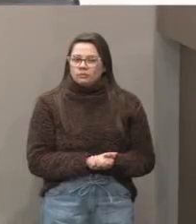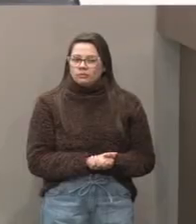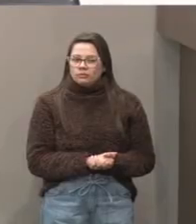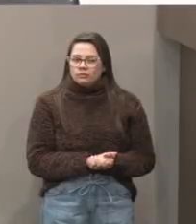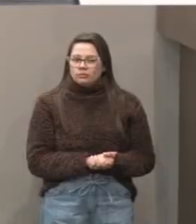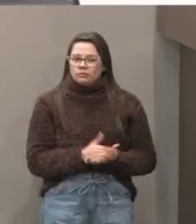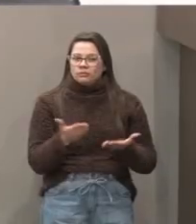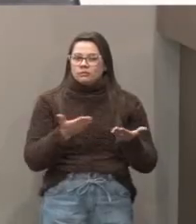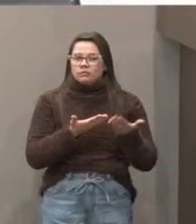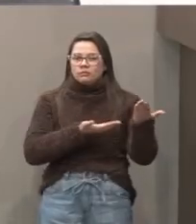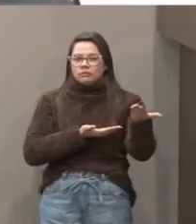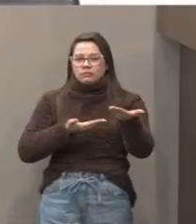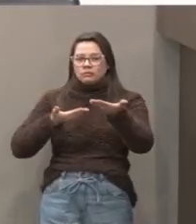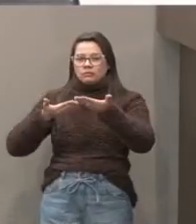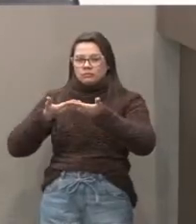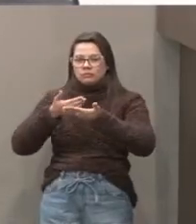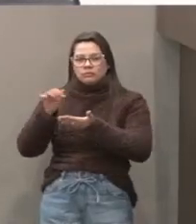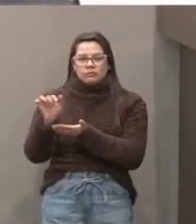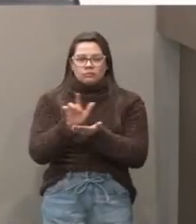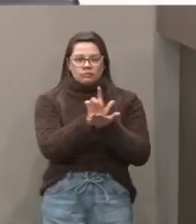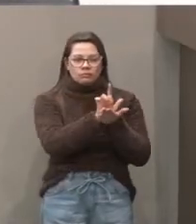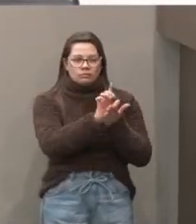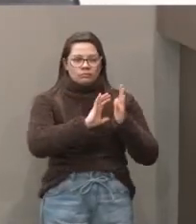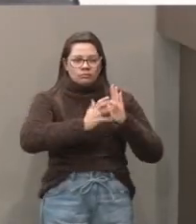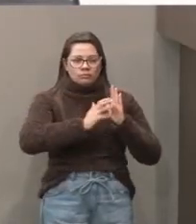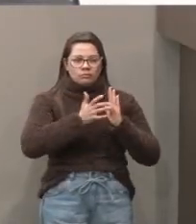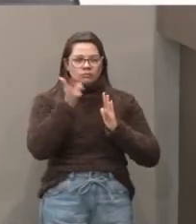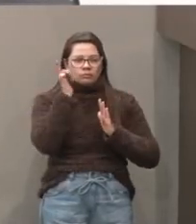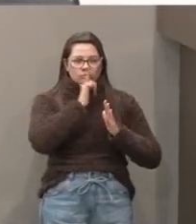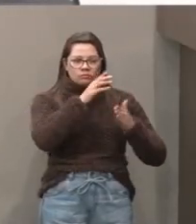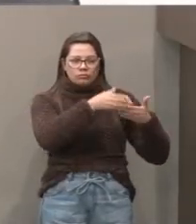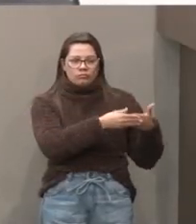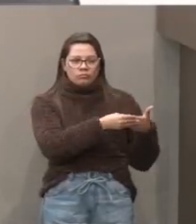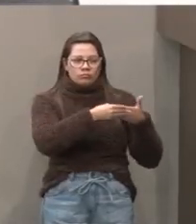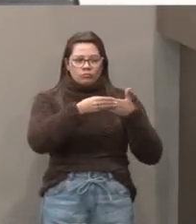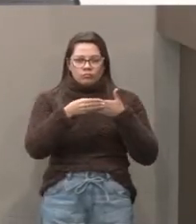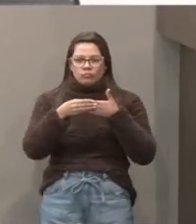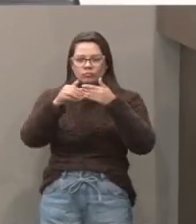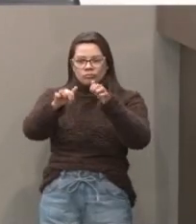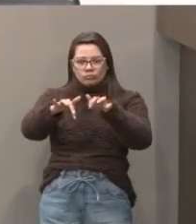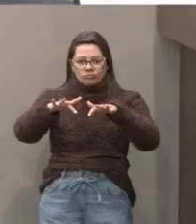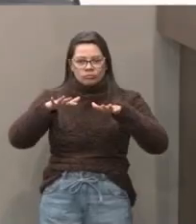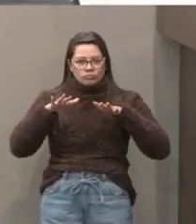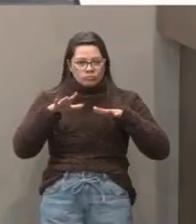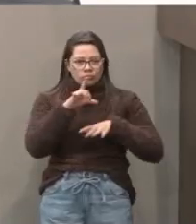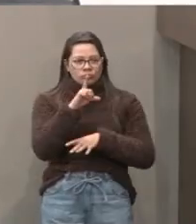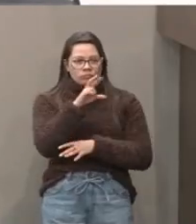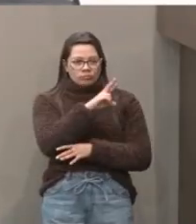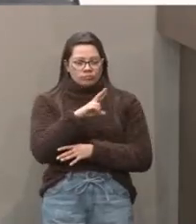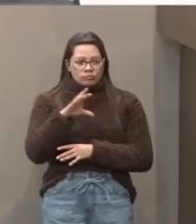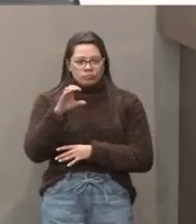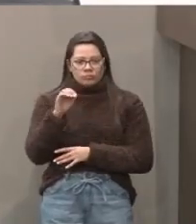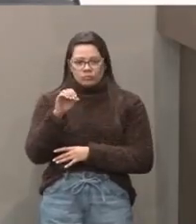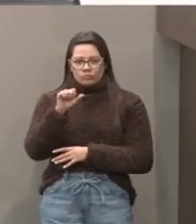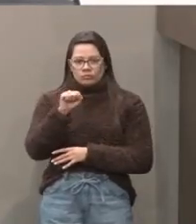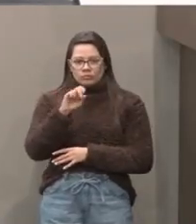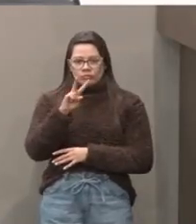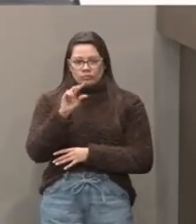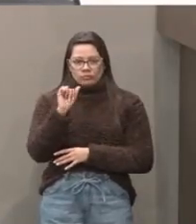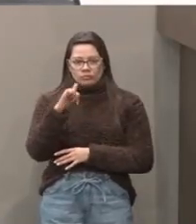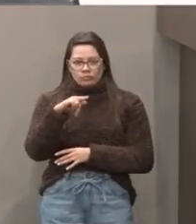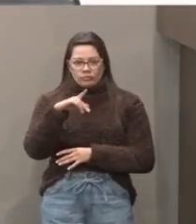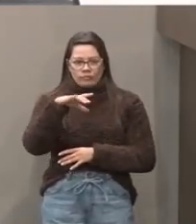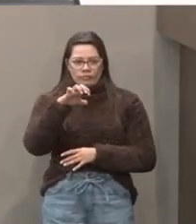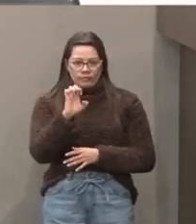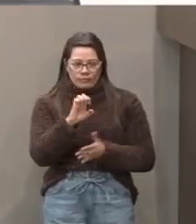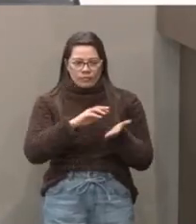Agora, convidamos os líderes de bancada para que conduzam até o plenário o doutor Osvandré Leque, membro